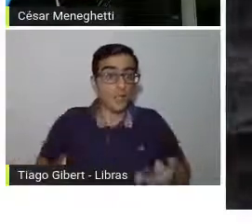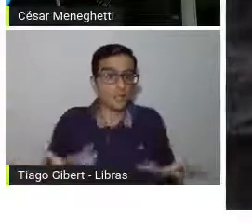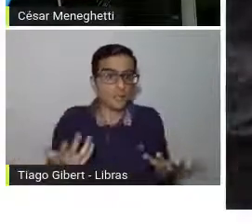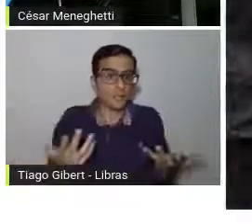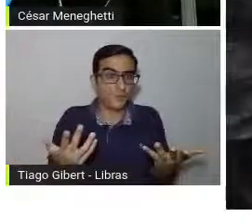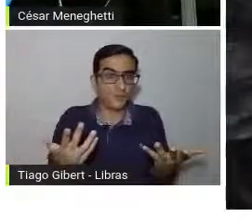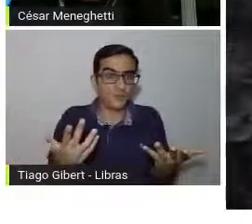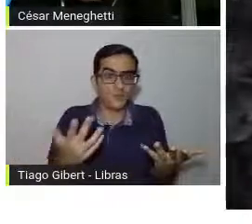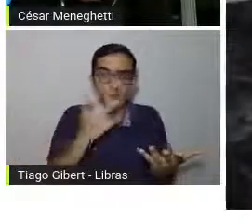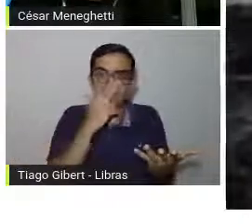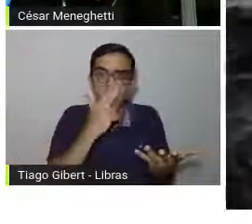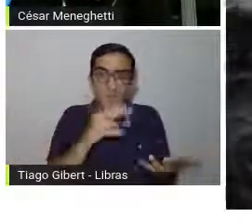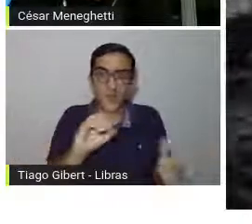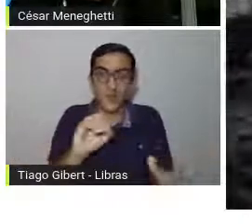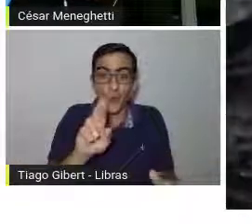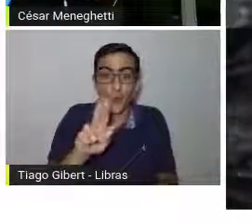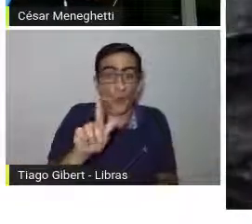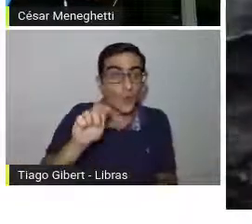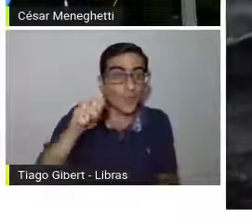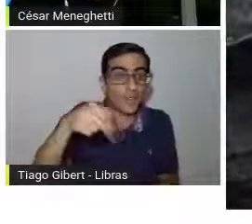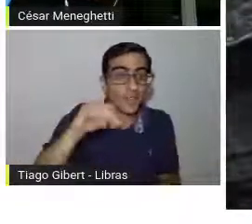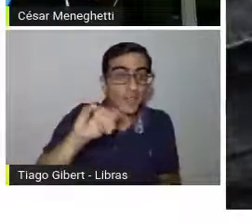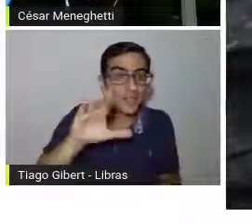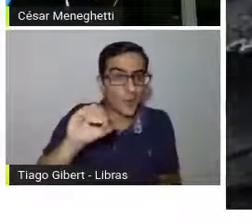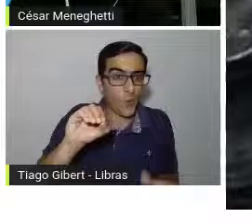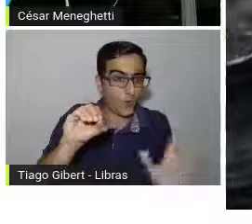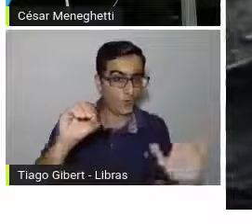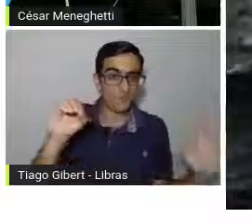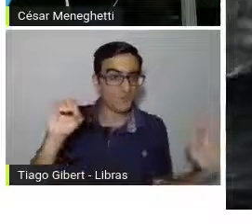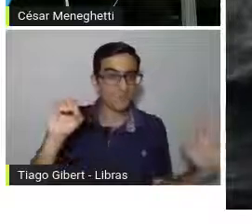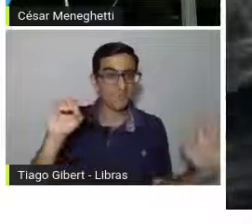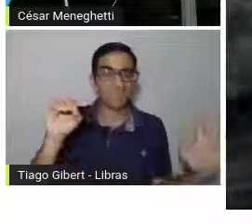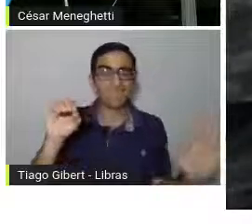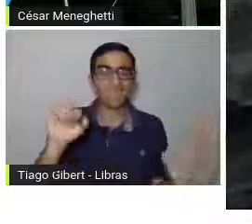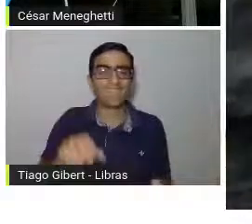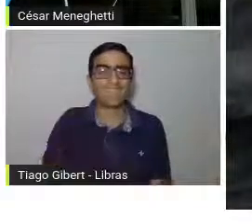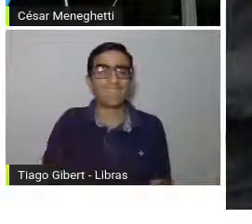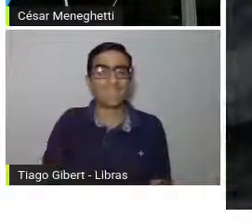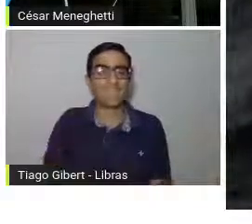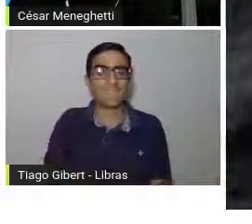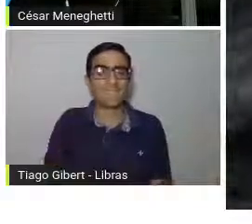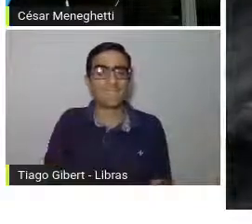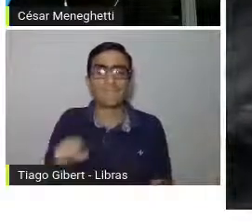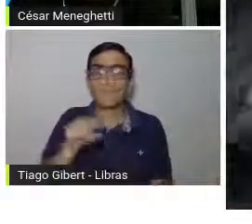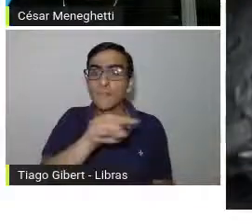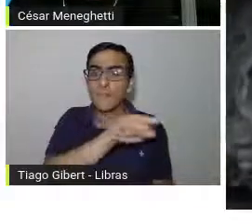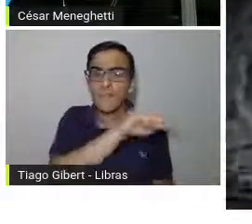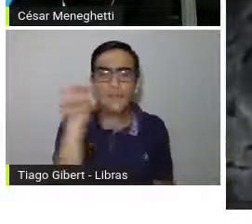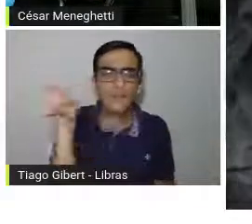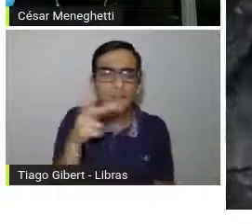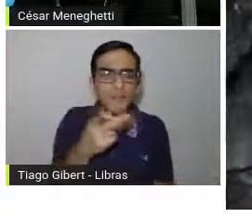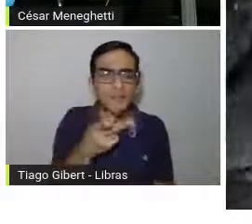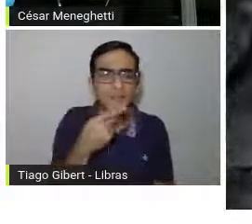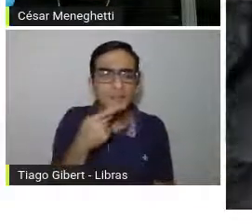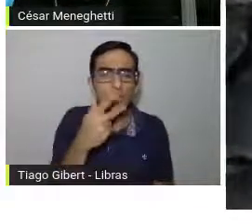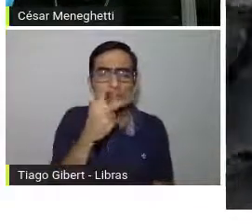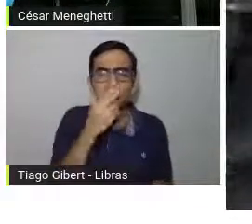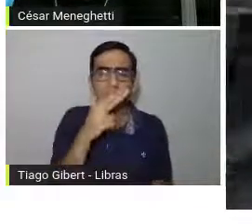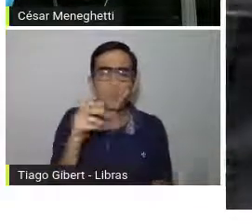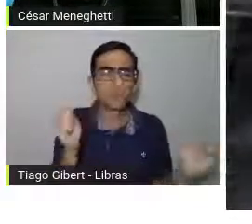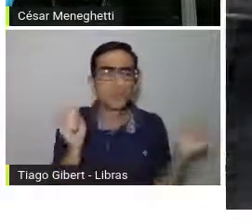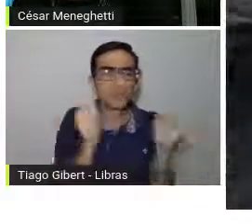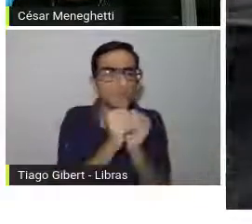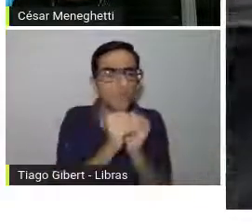Então, eles falaram... a gente colocou juntos